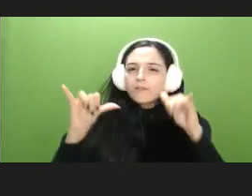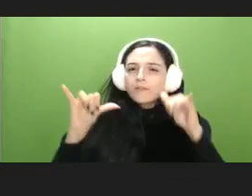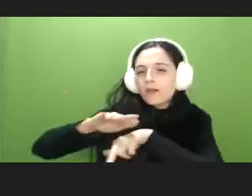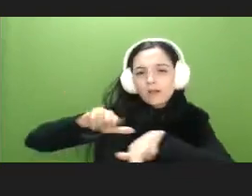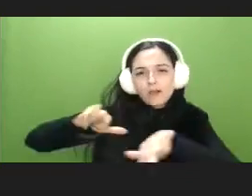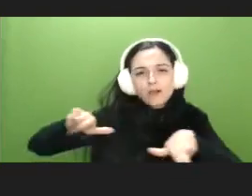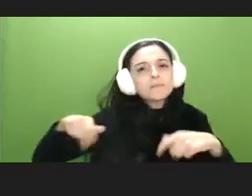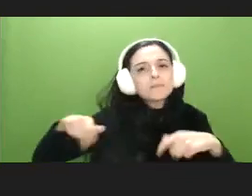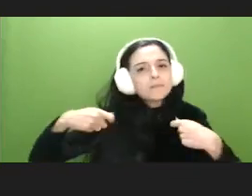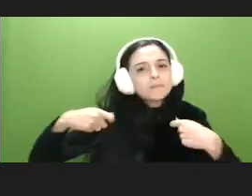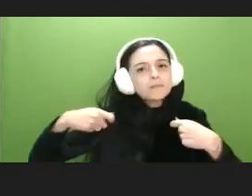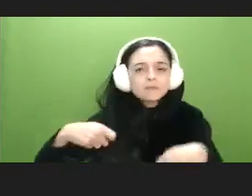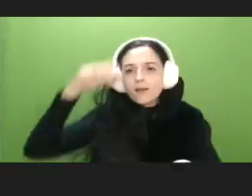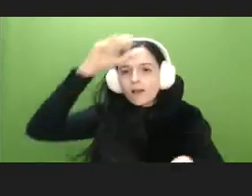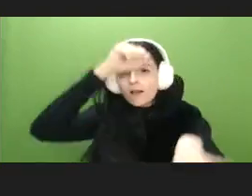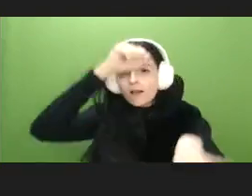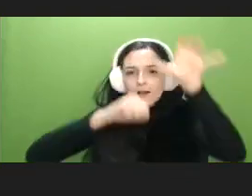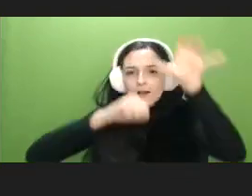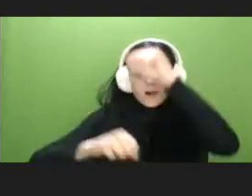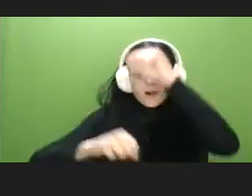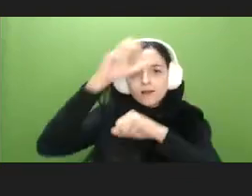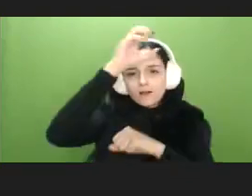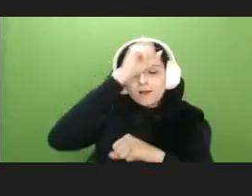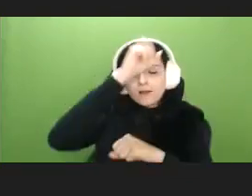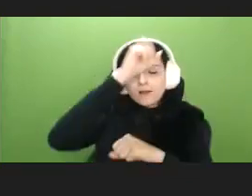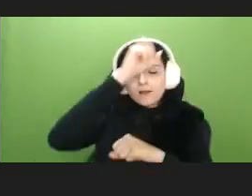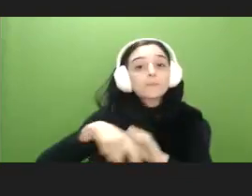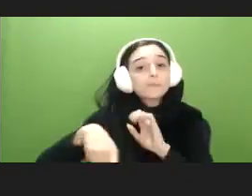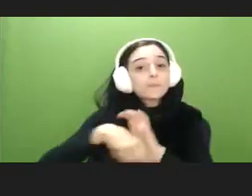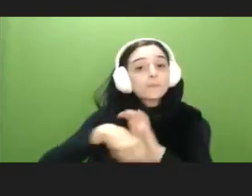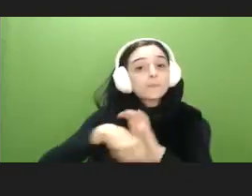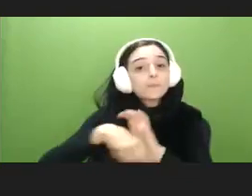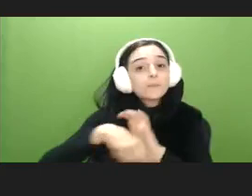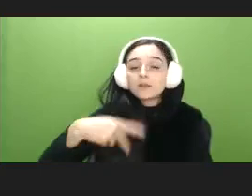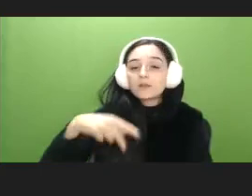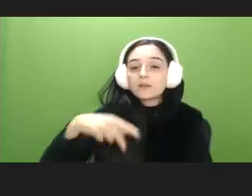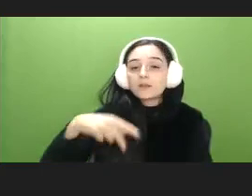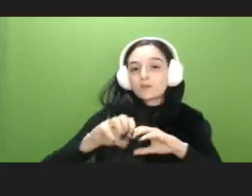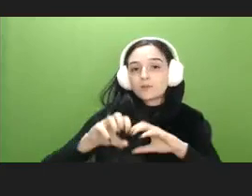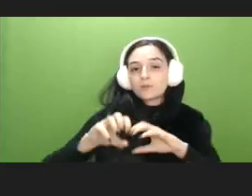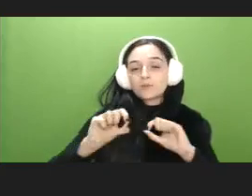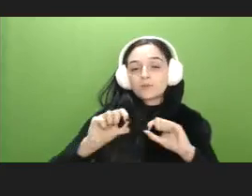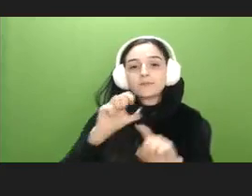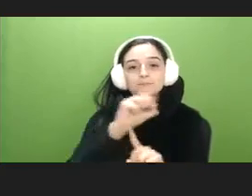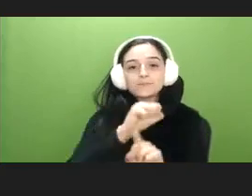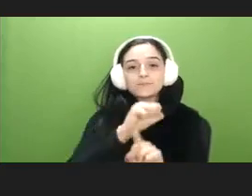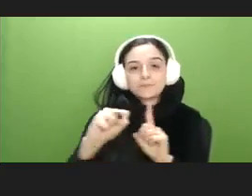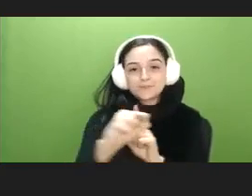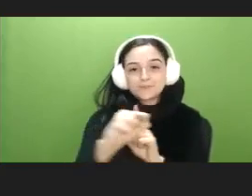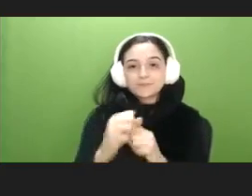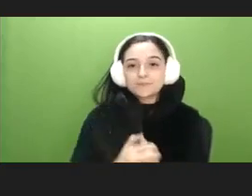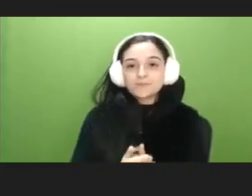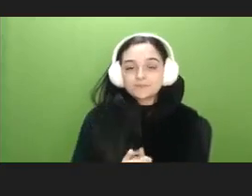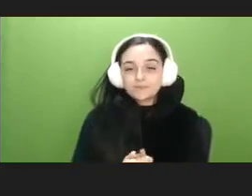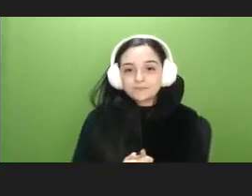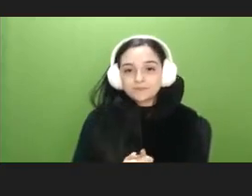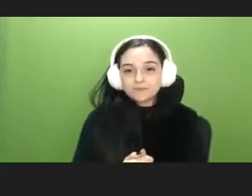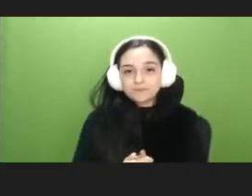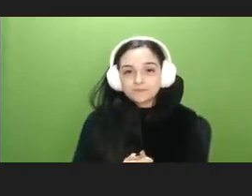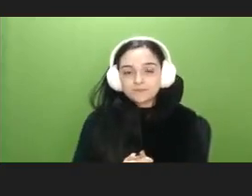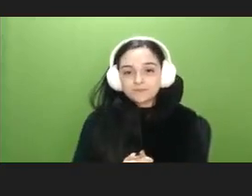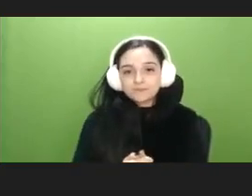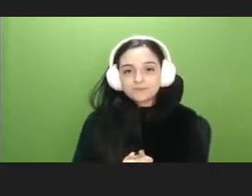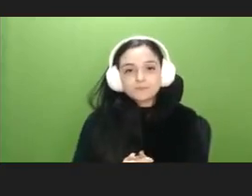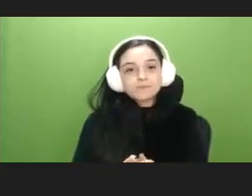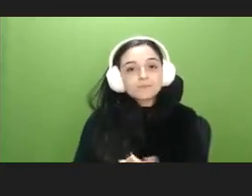ser aprendido, faz parte da educação da sociedade. E hoje a gente sabe que quando a gente educa